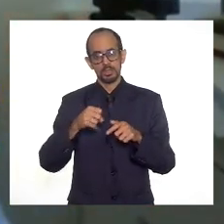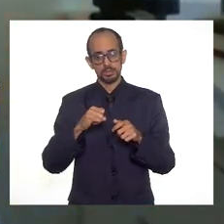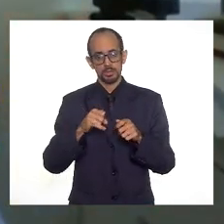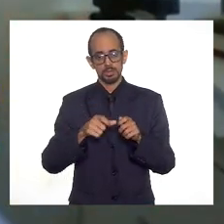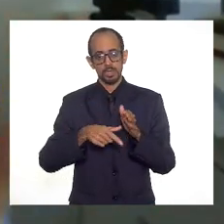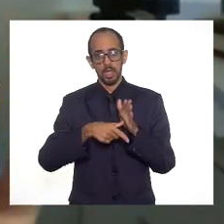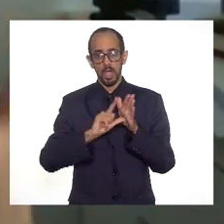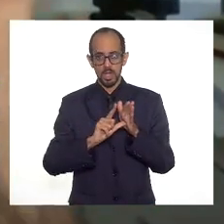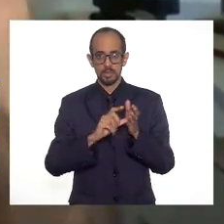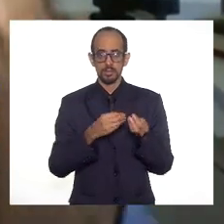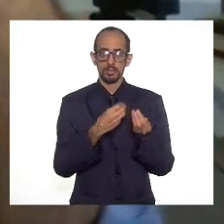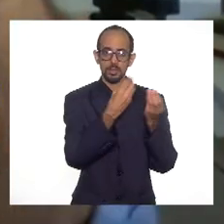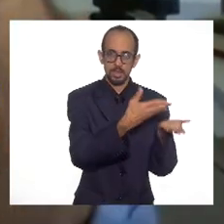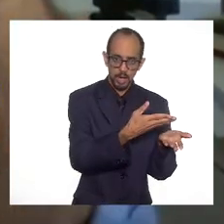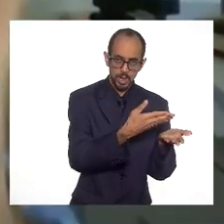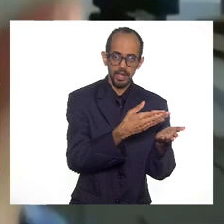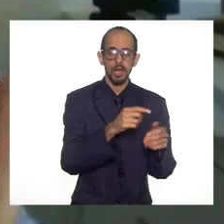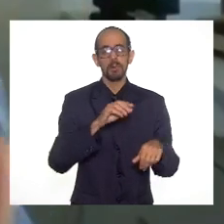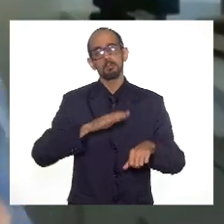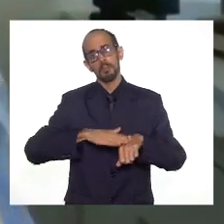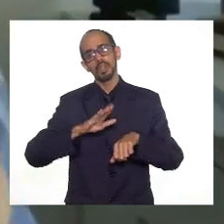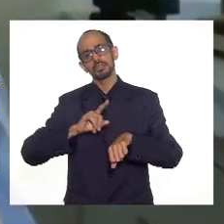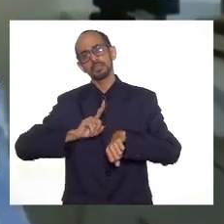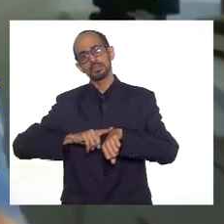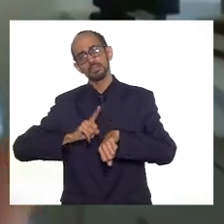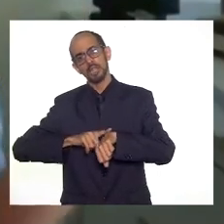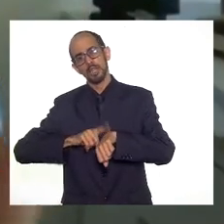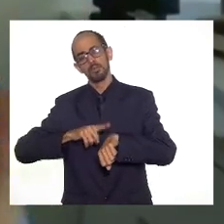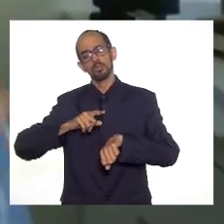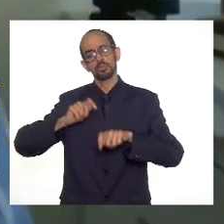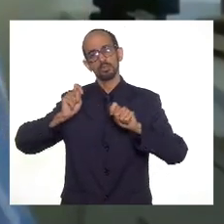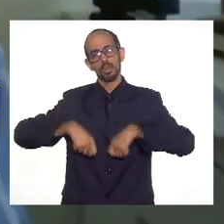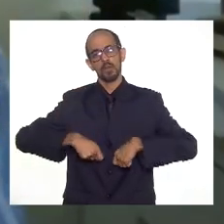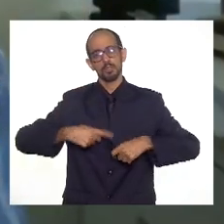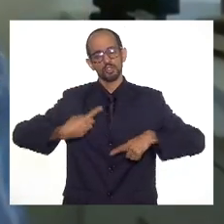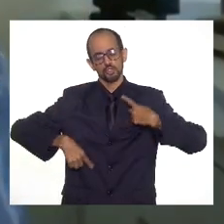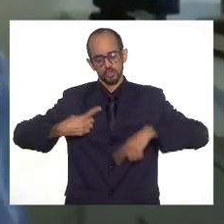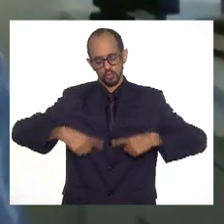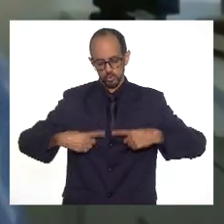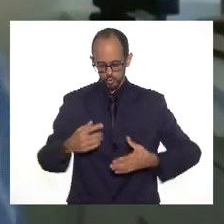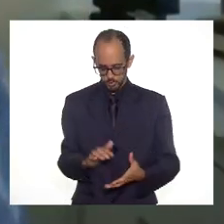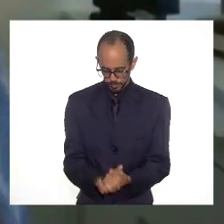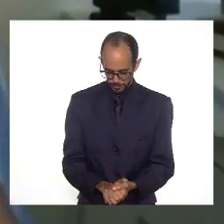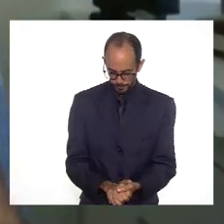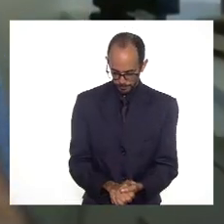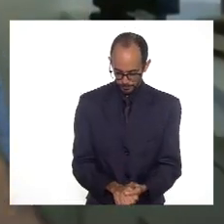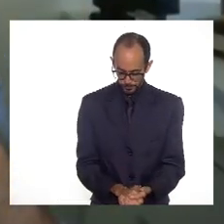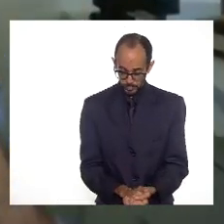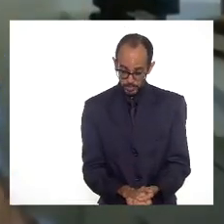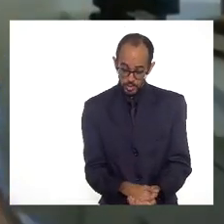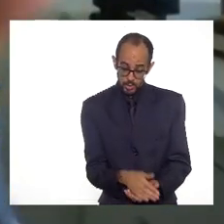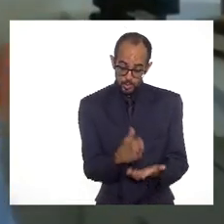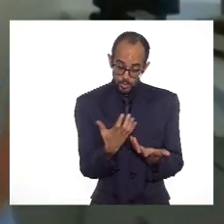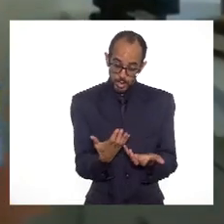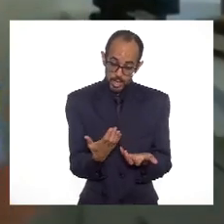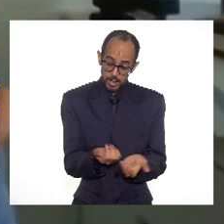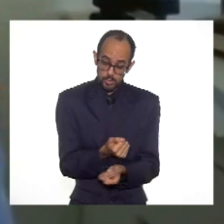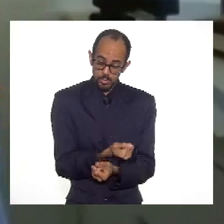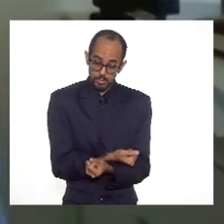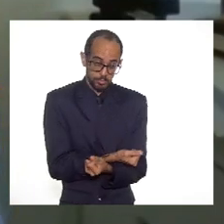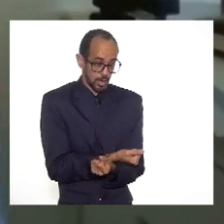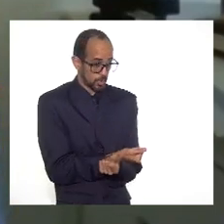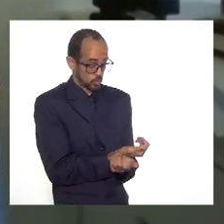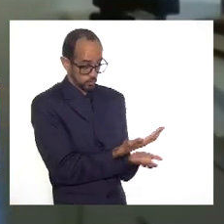tempo terá para discutir essas questões. Então, eu estou trazendo isso ao conhecimento de